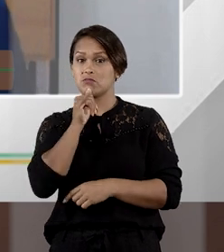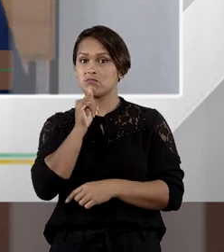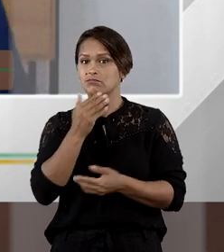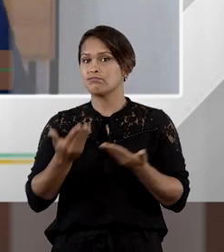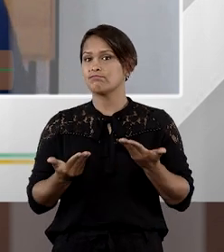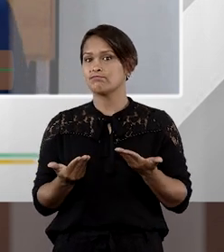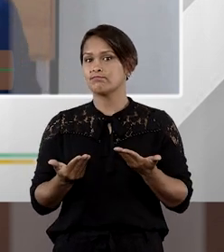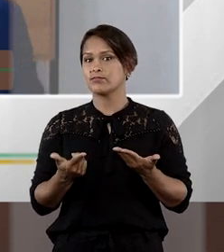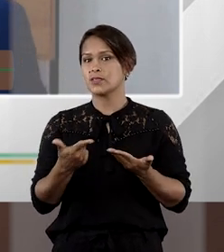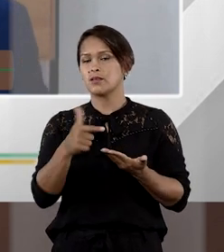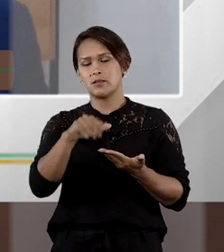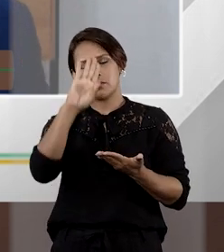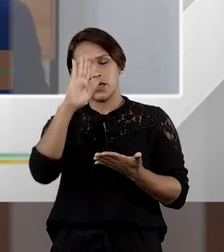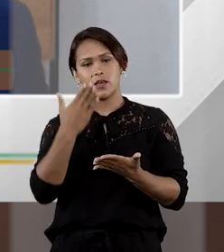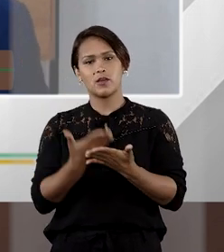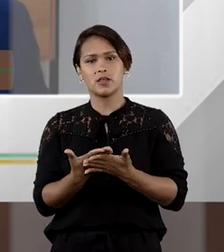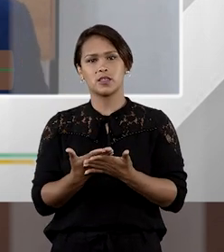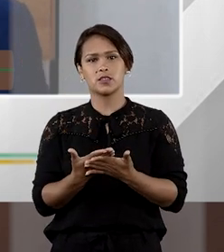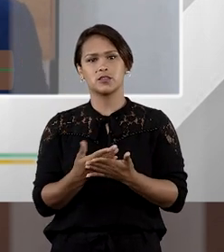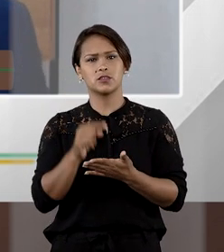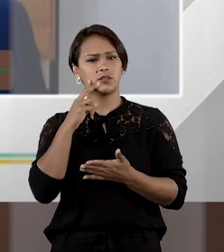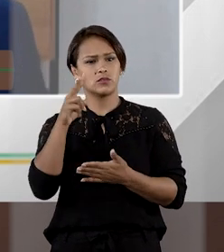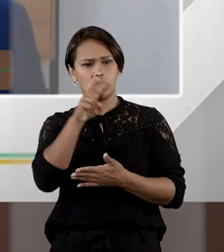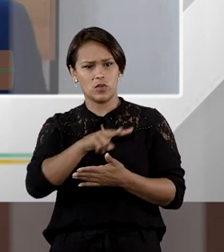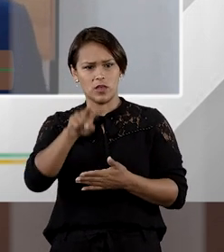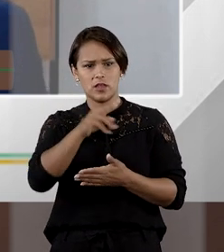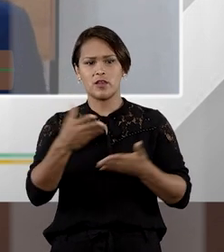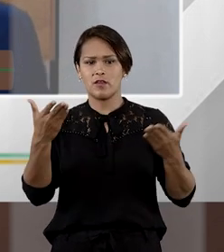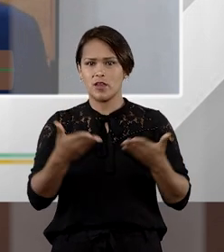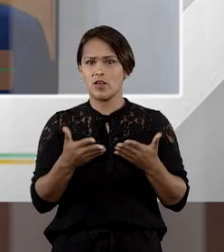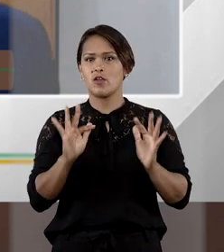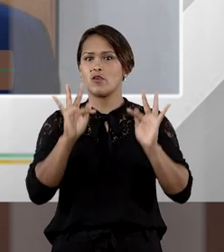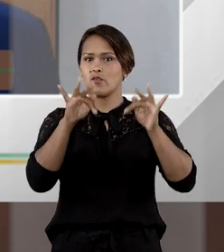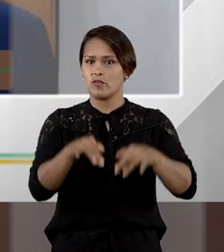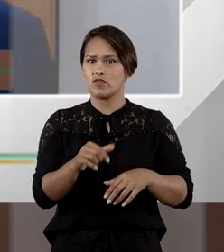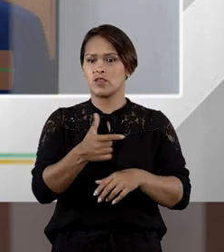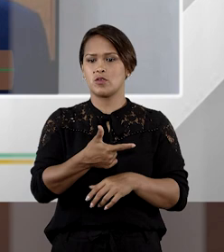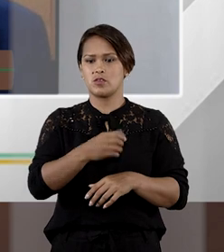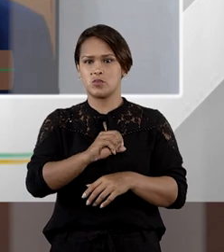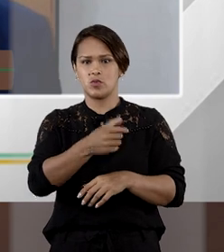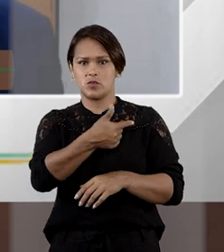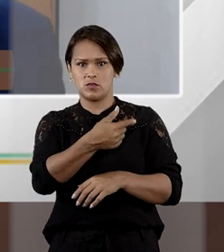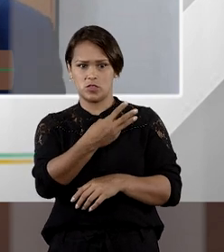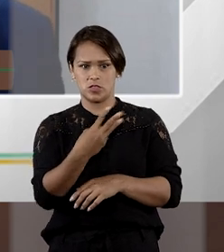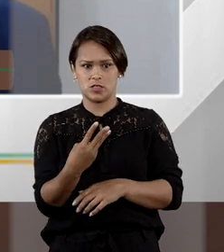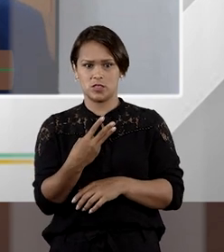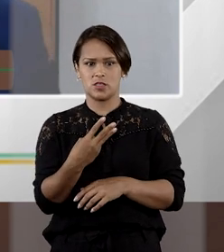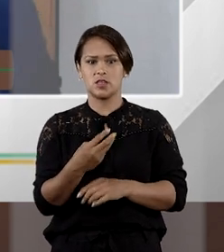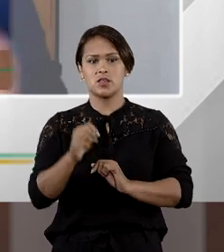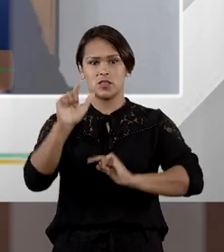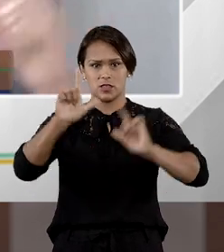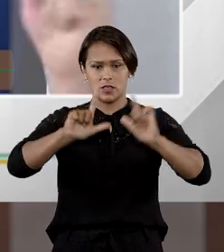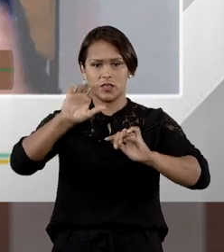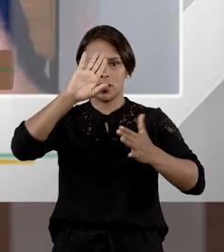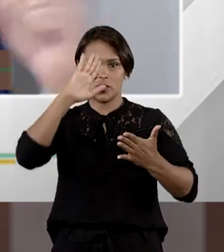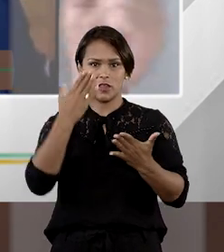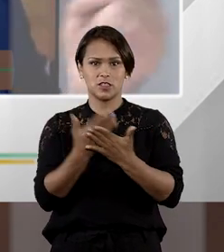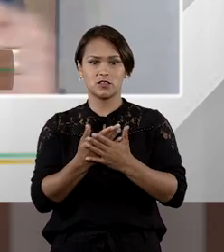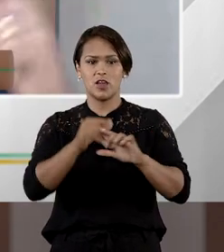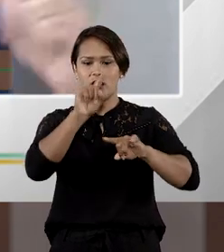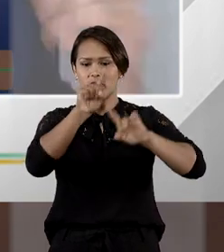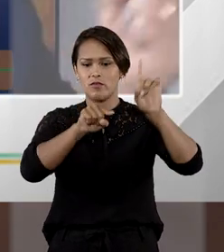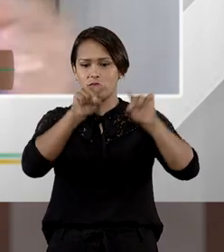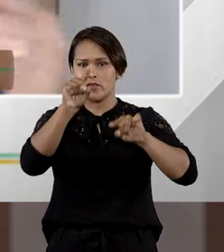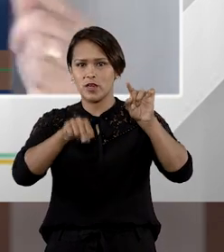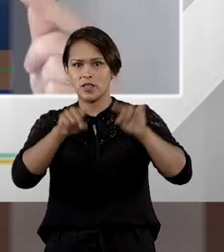sei, mas eu acredito. Se você está vendo aí no final de 2023 esse programa, eu acredito que a gente vai ter essas